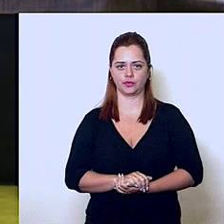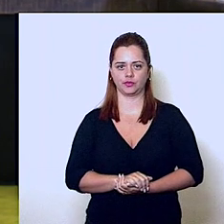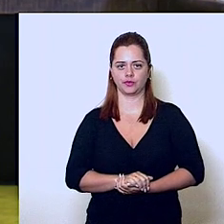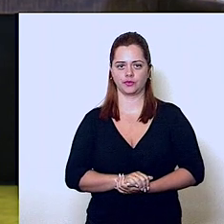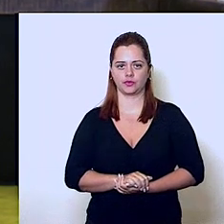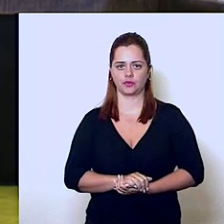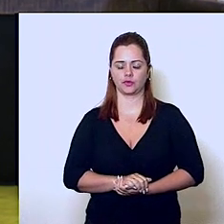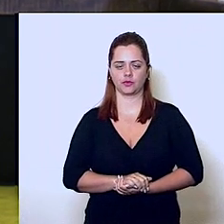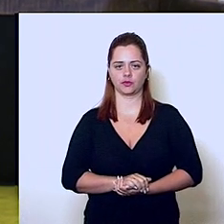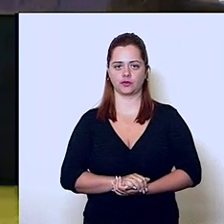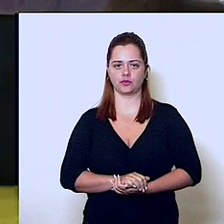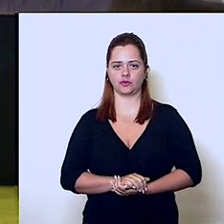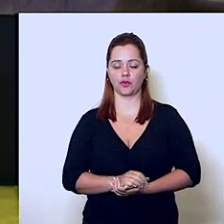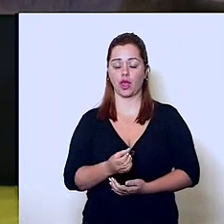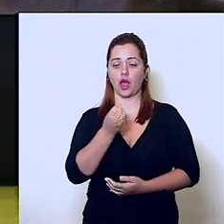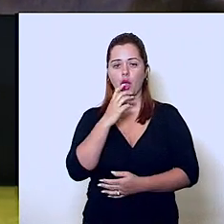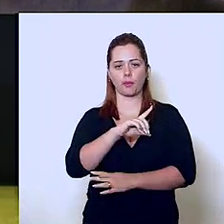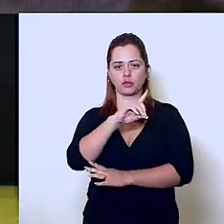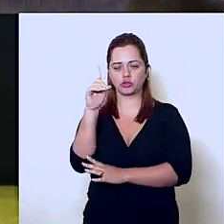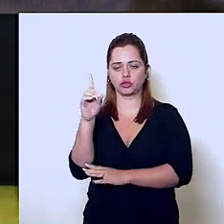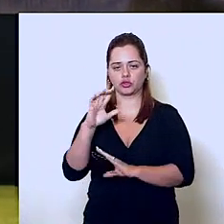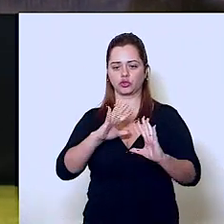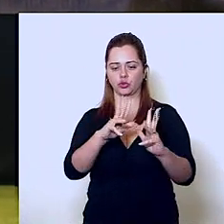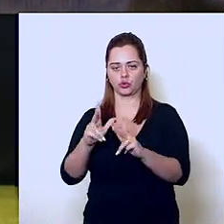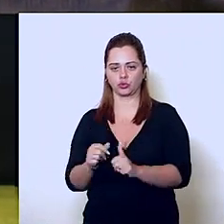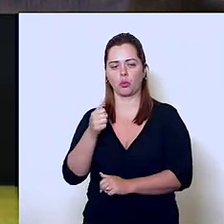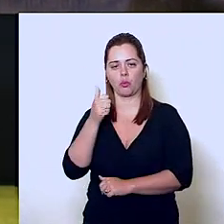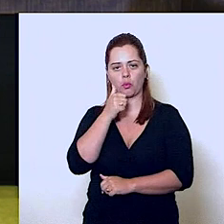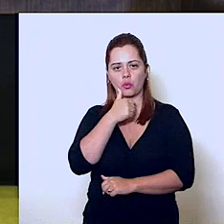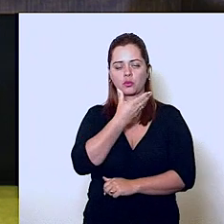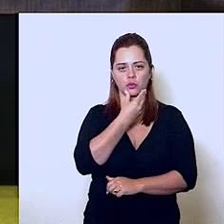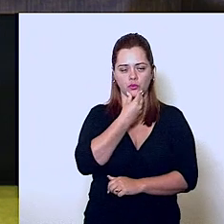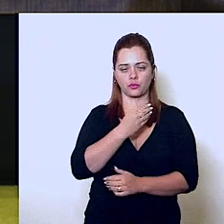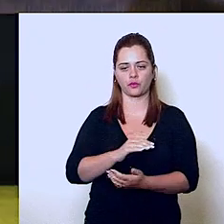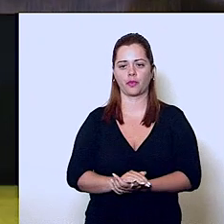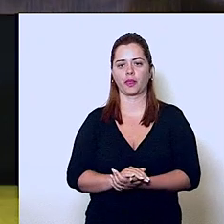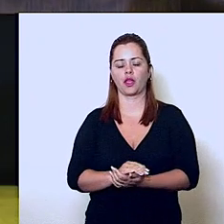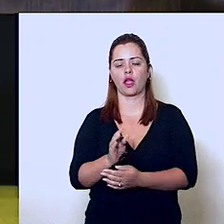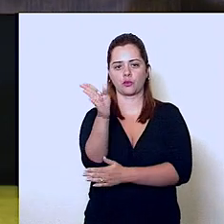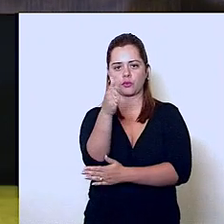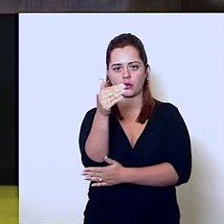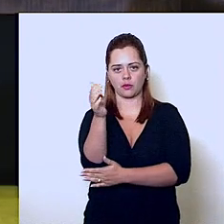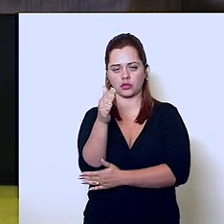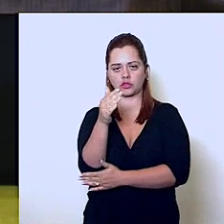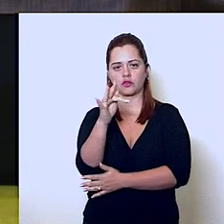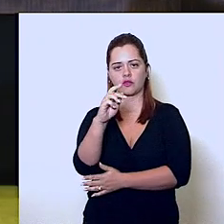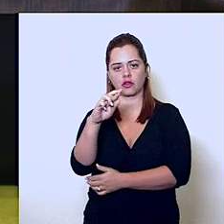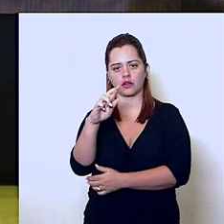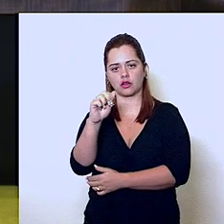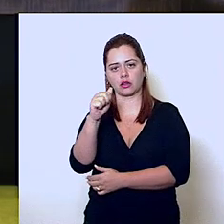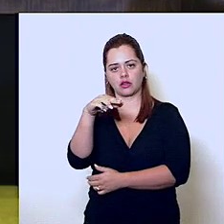Bom dia a todas, senhoras e senhores. Senhor embaixador França, ministro do Itamaraty, muito honrado